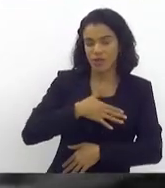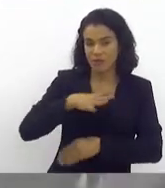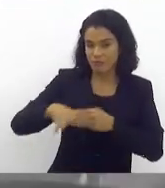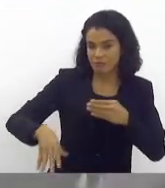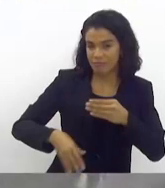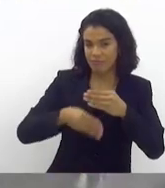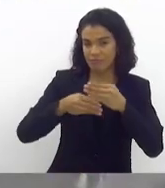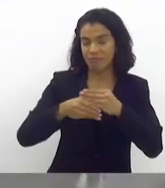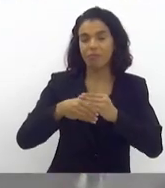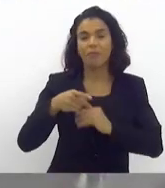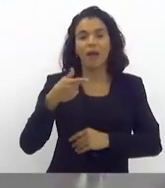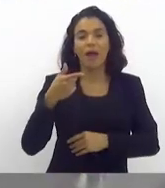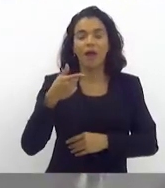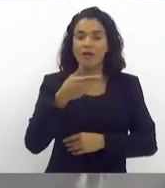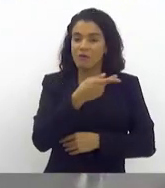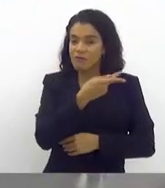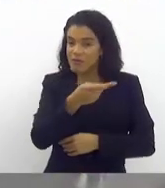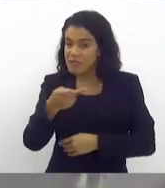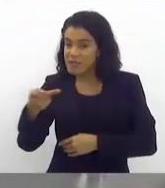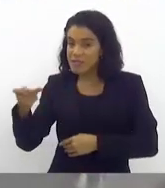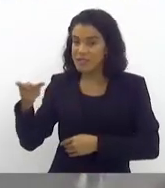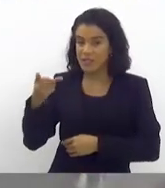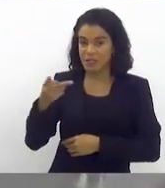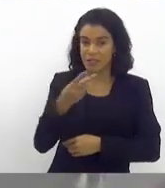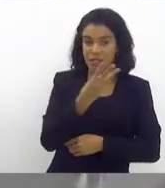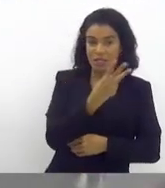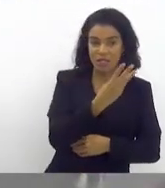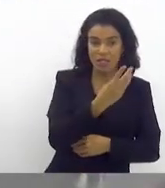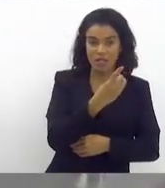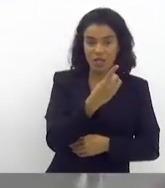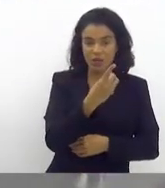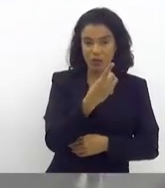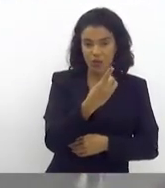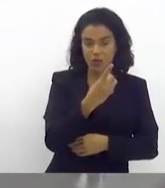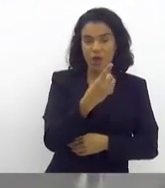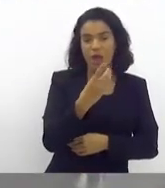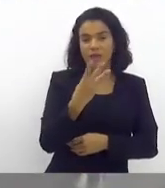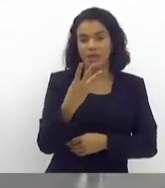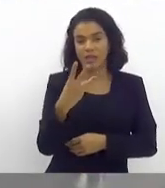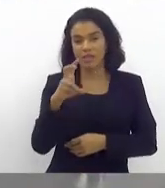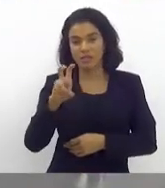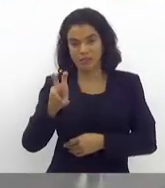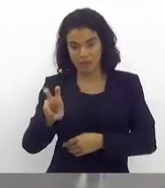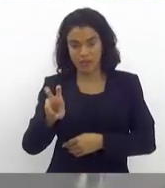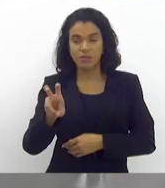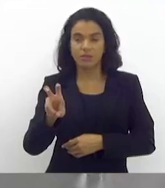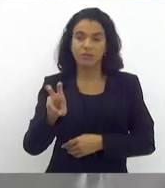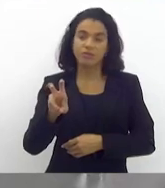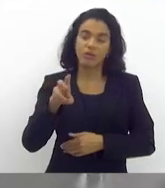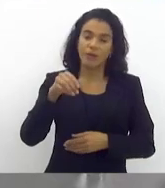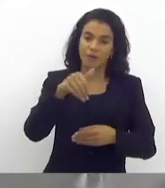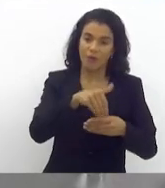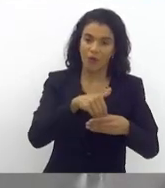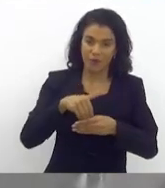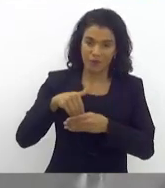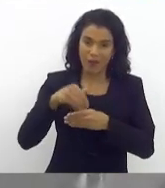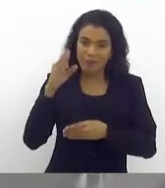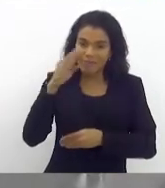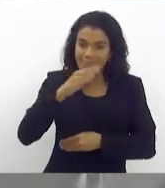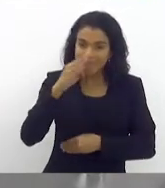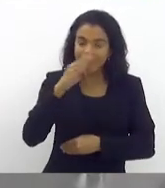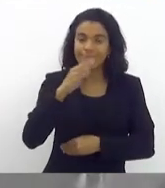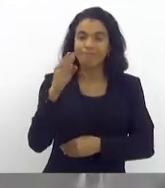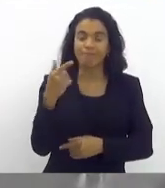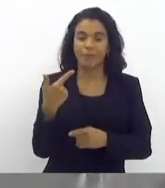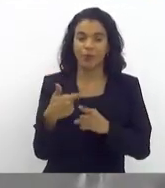questão de ordem para que os itens 31 a 35 sejam votados em bloco, porque possuem,